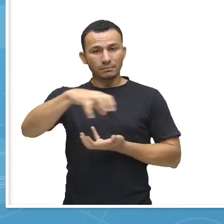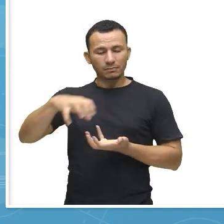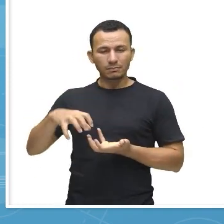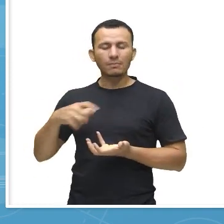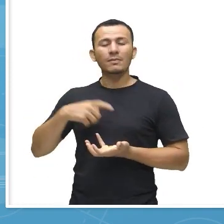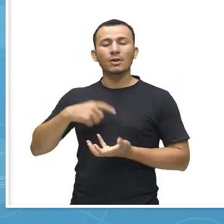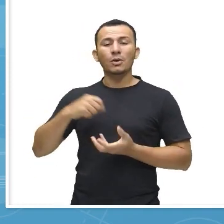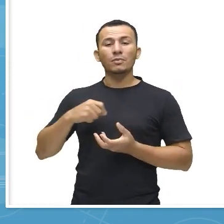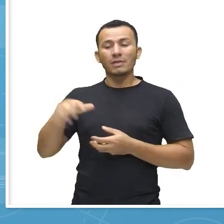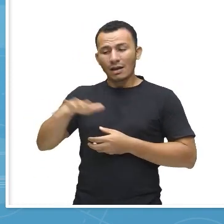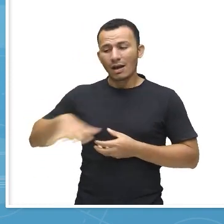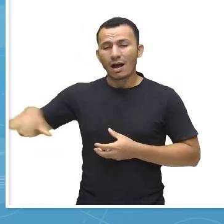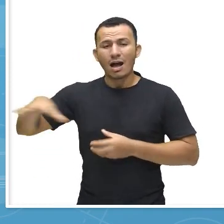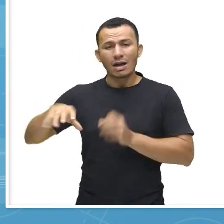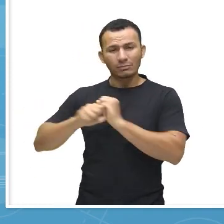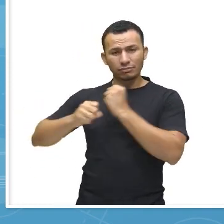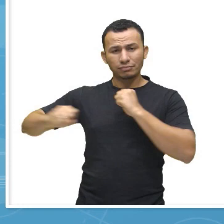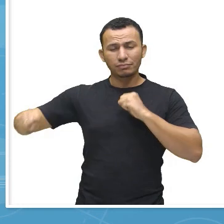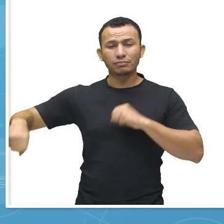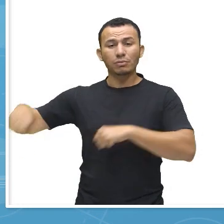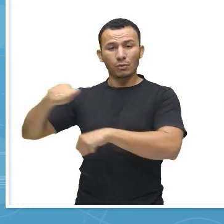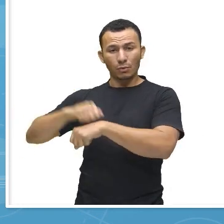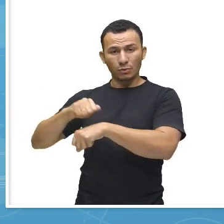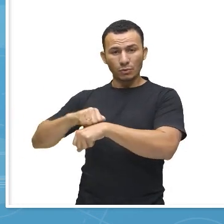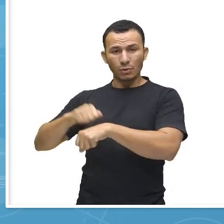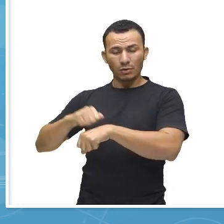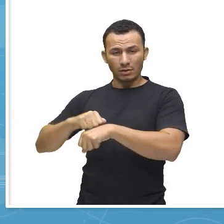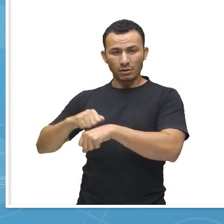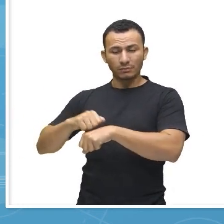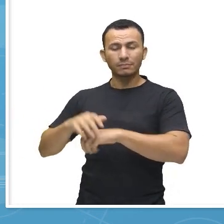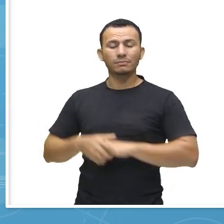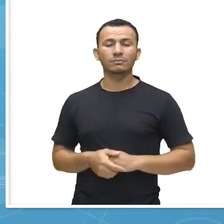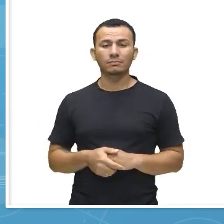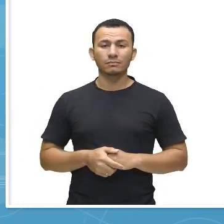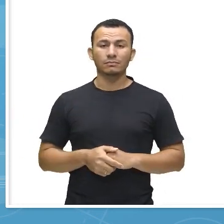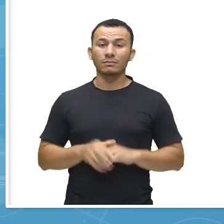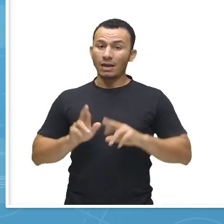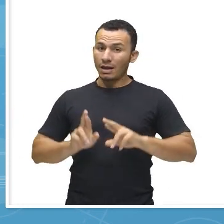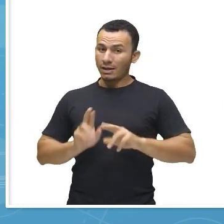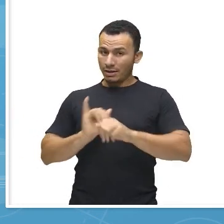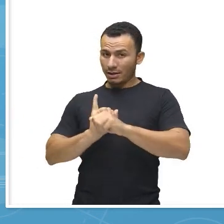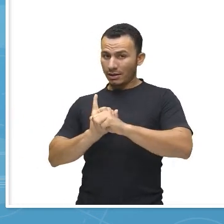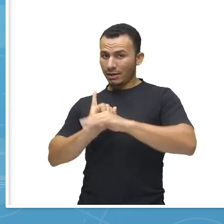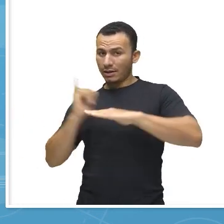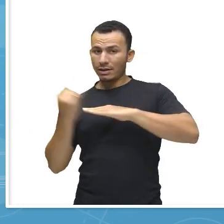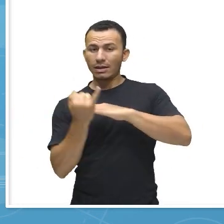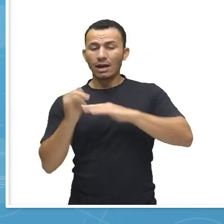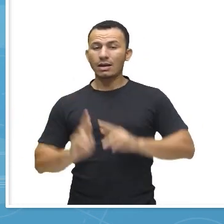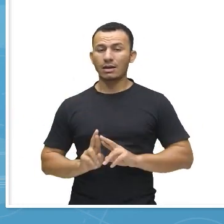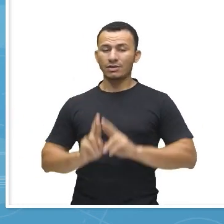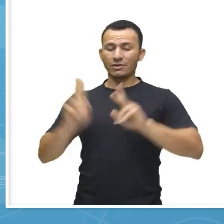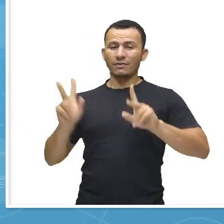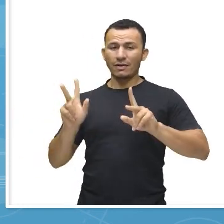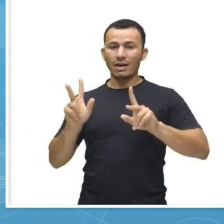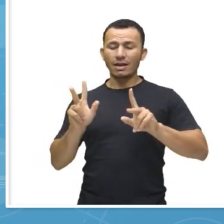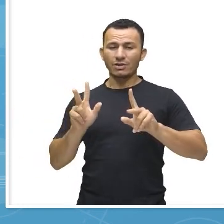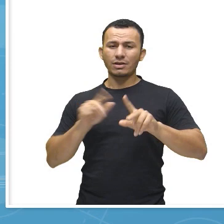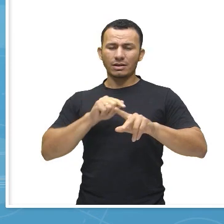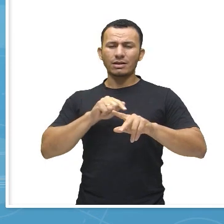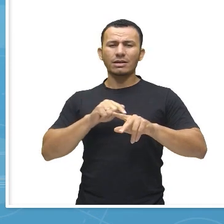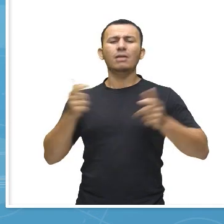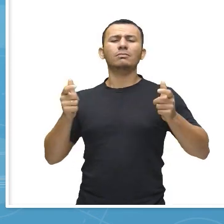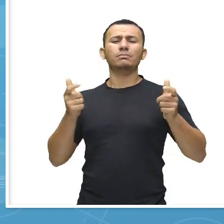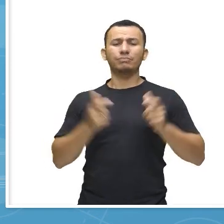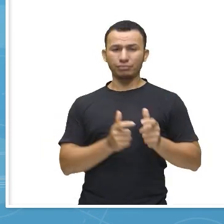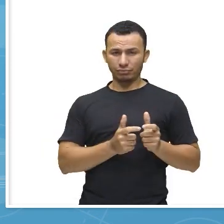imensas massas sólidas na superfície terrestre, diferente das ilhas, que são terras emersas menores.